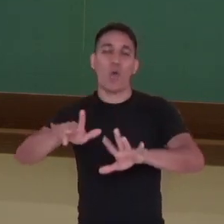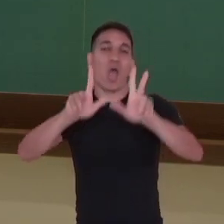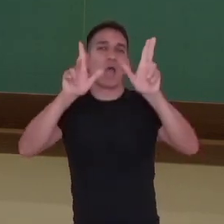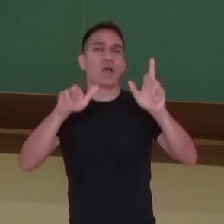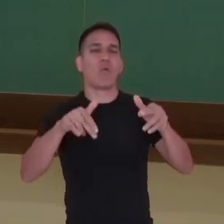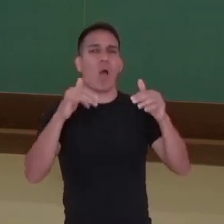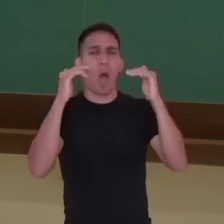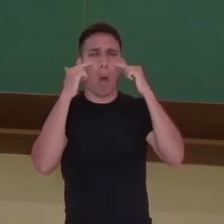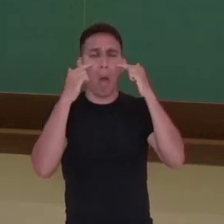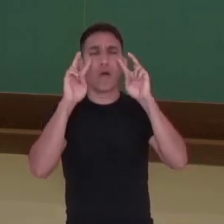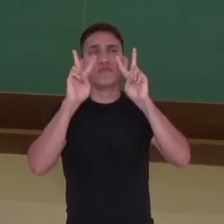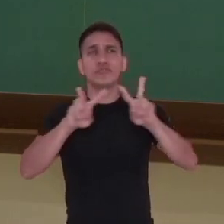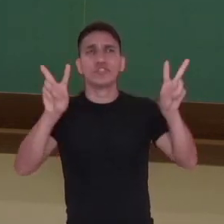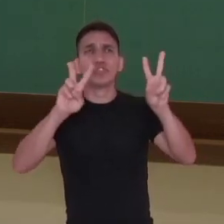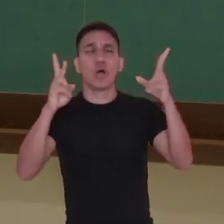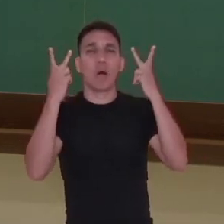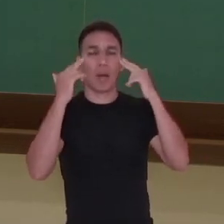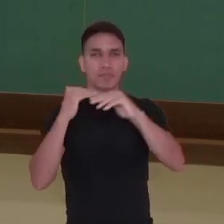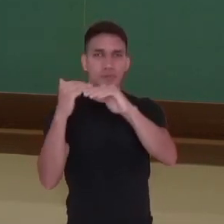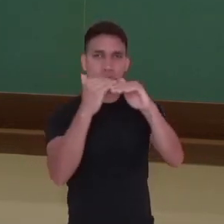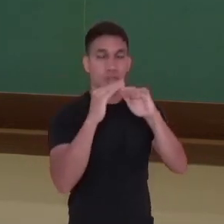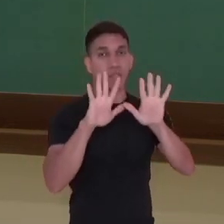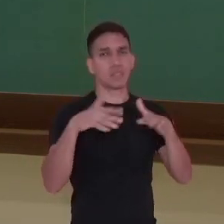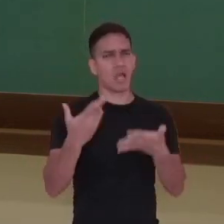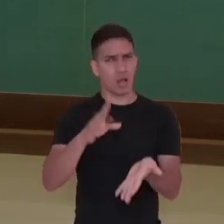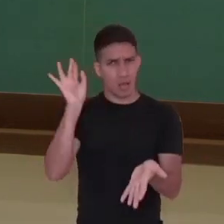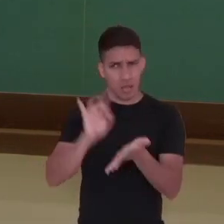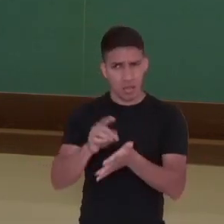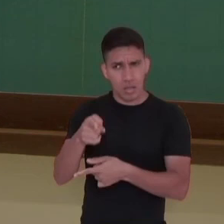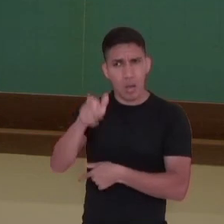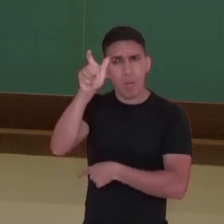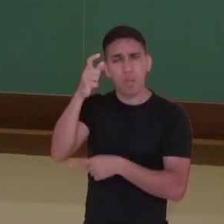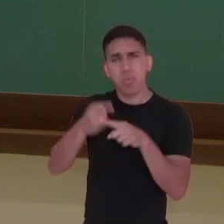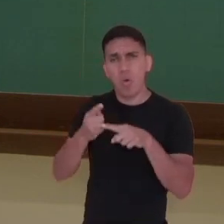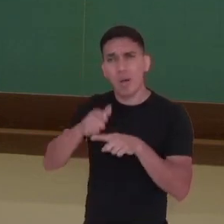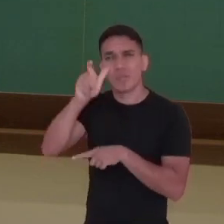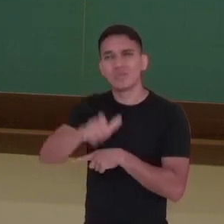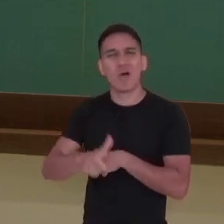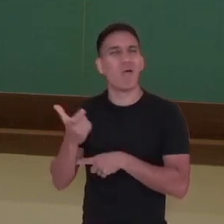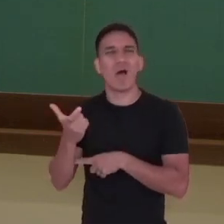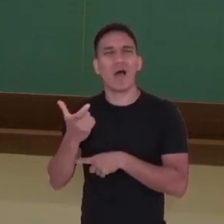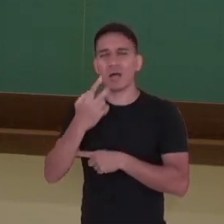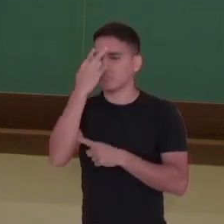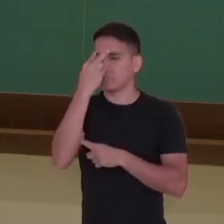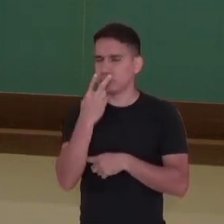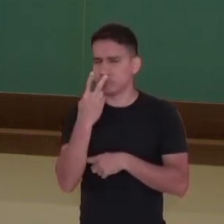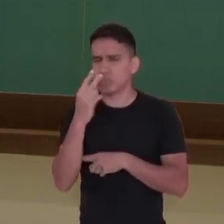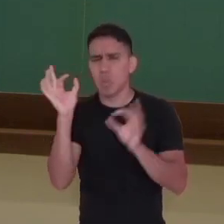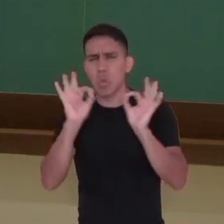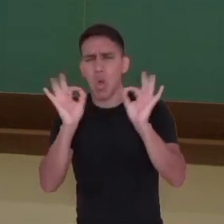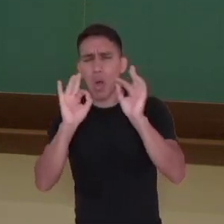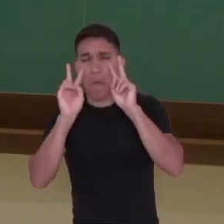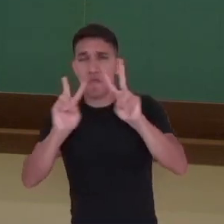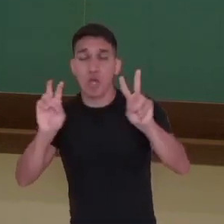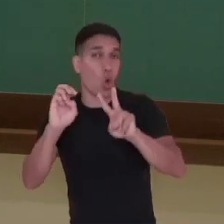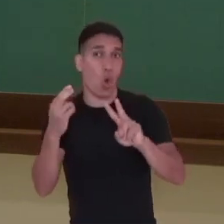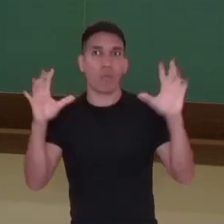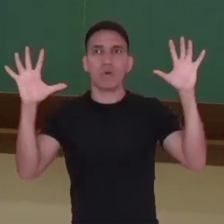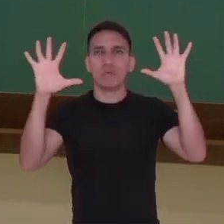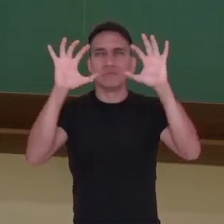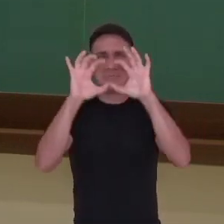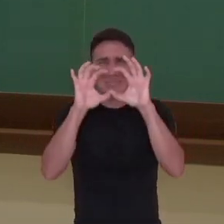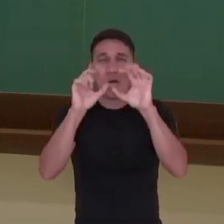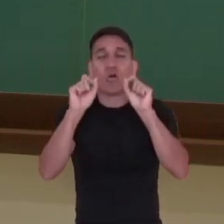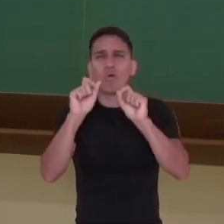pessoa que tem a visão normal. Será que o fato dela ser cega, não enxergar nada ou ter uma baixa visão